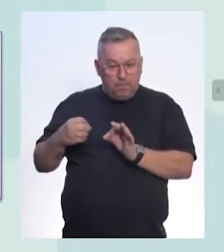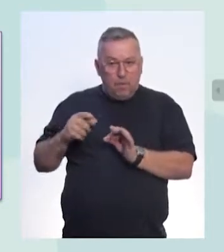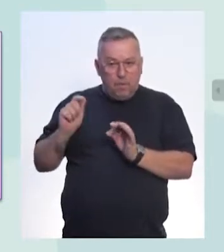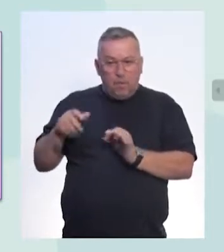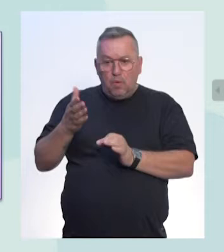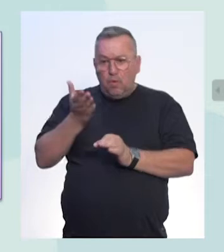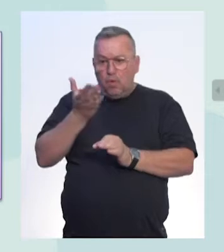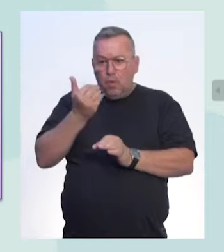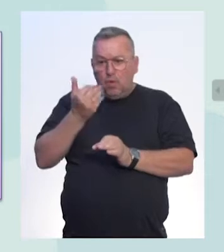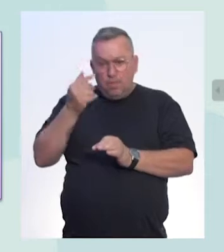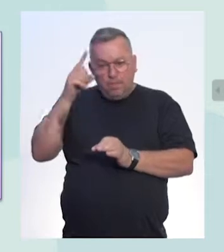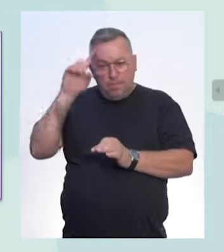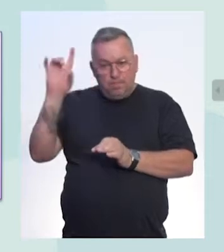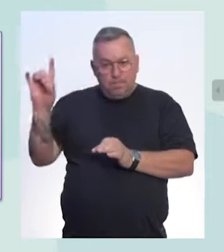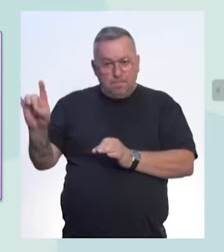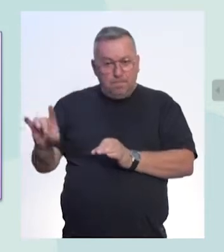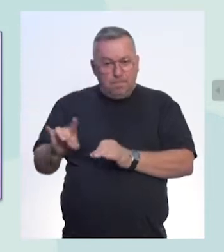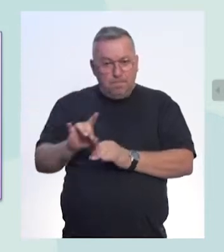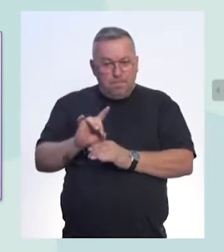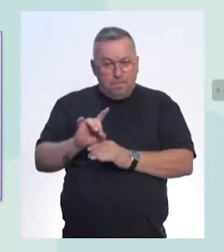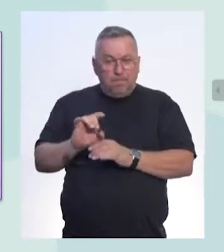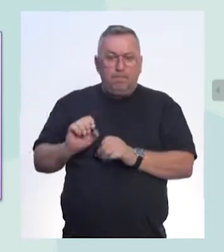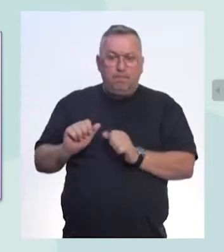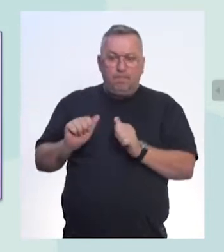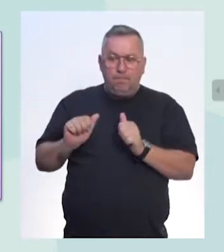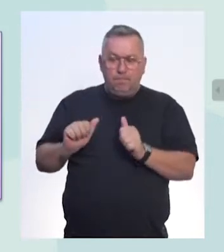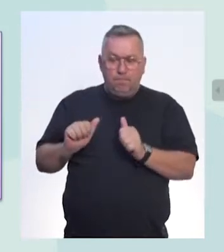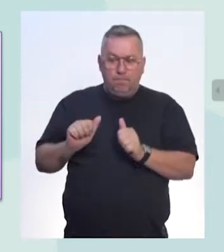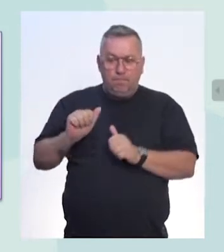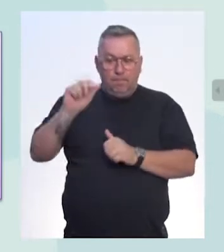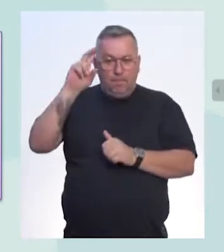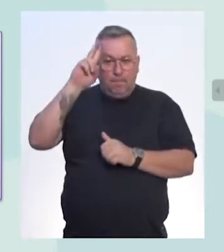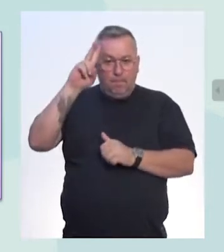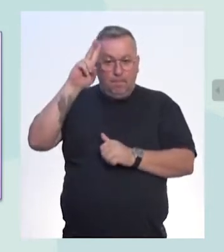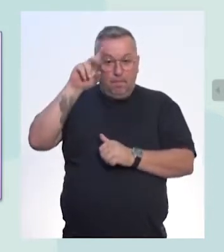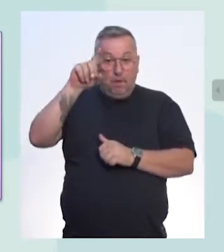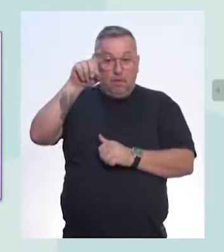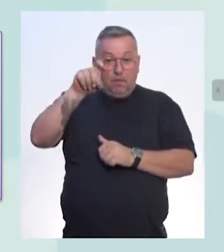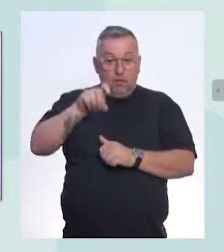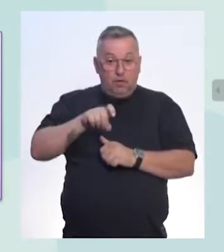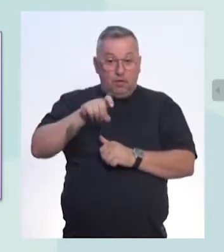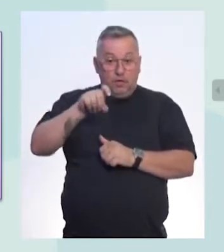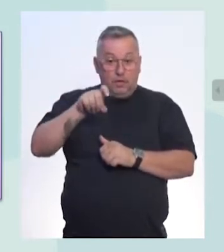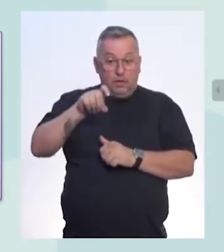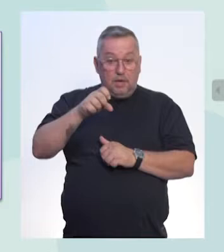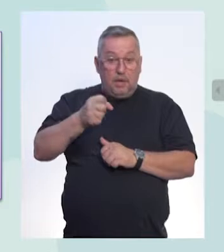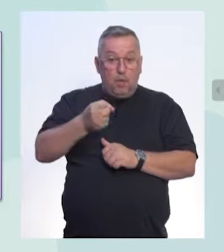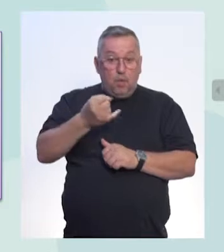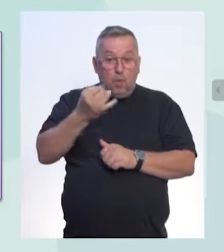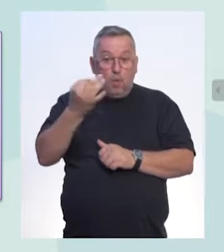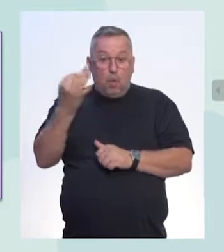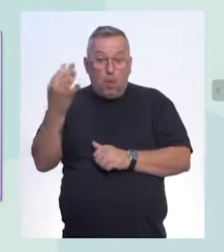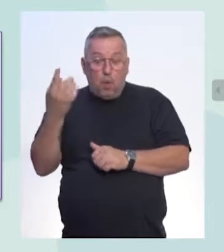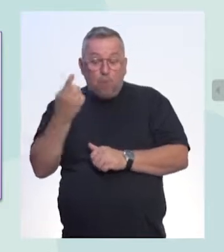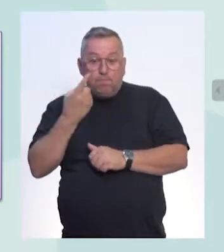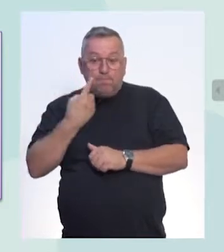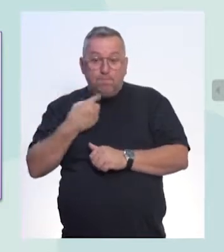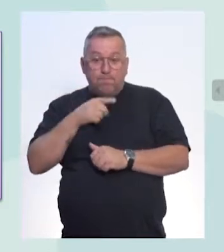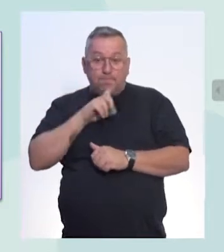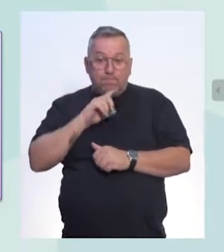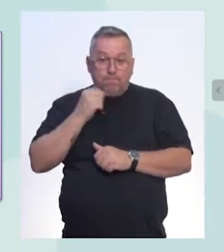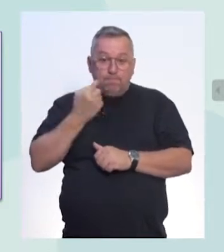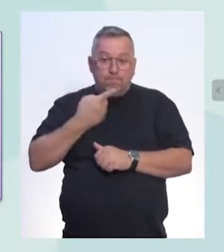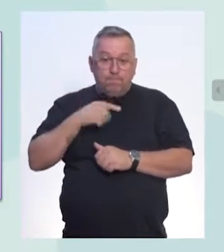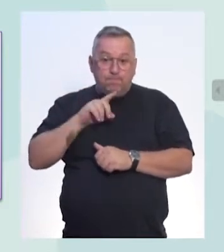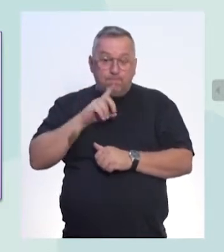posso por dia, correto? Lembrando que X é quantidade de sorvete